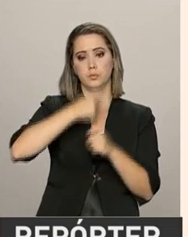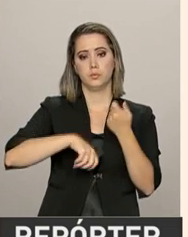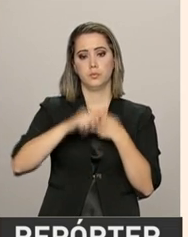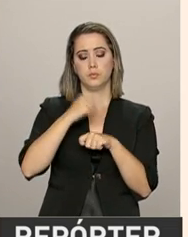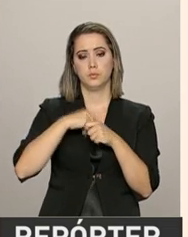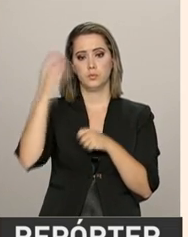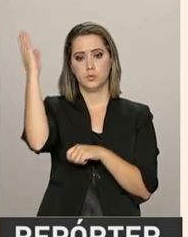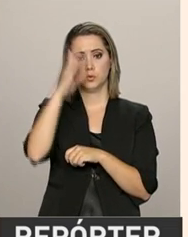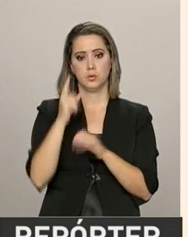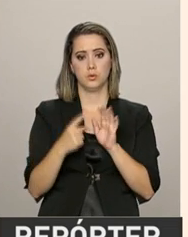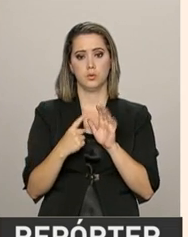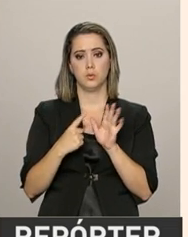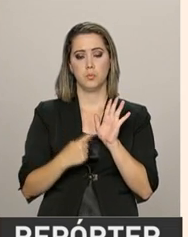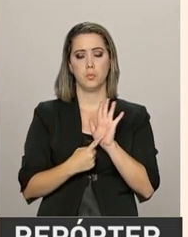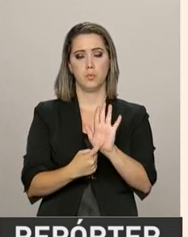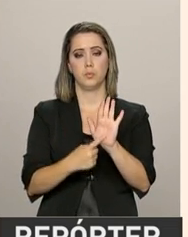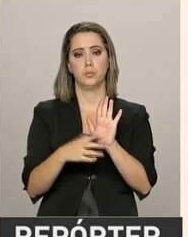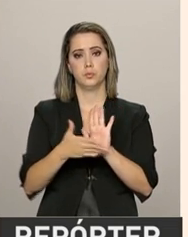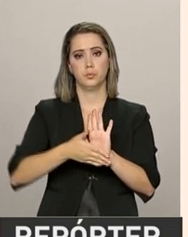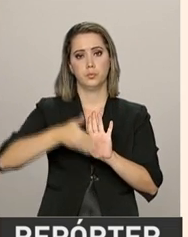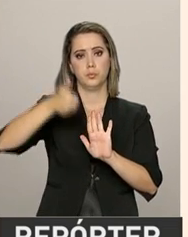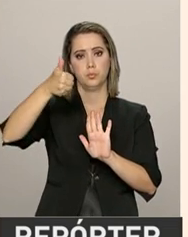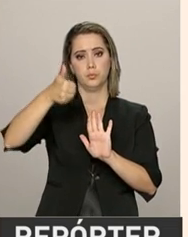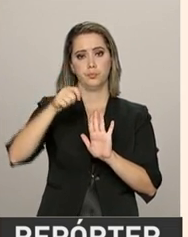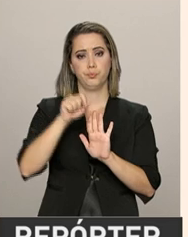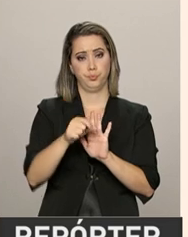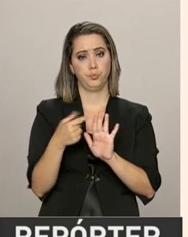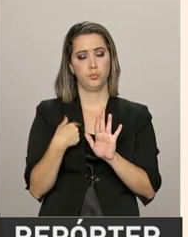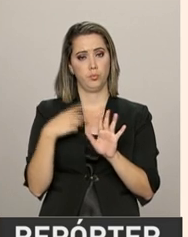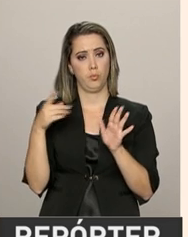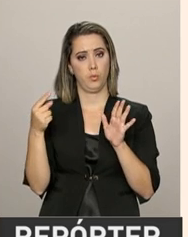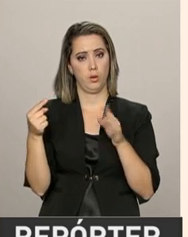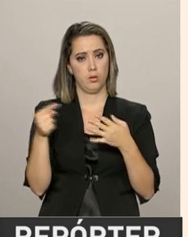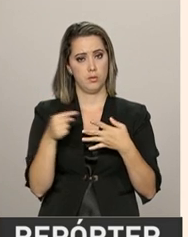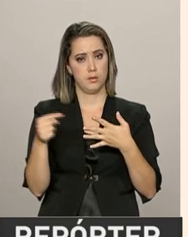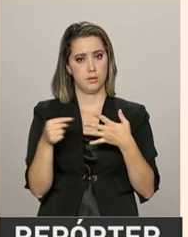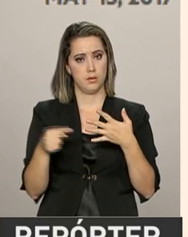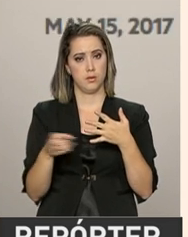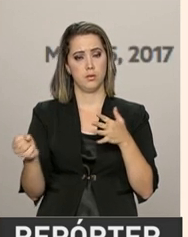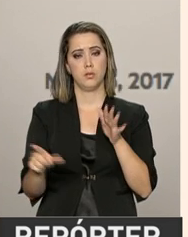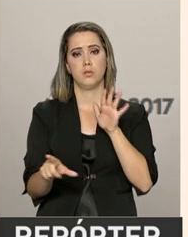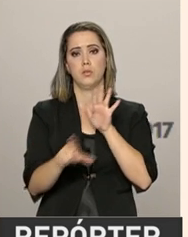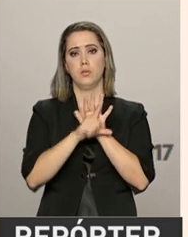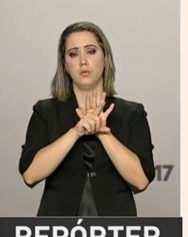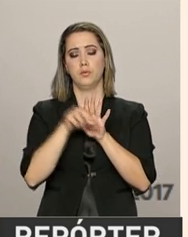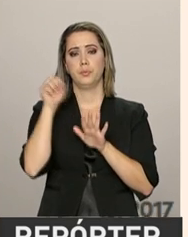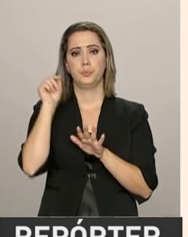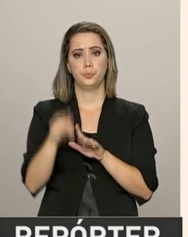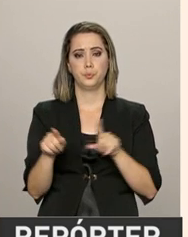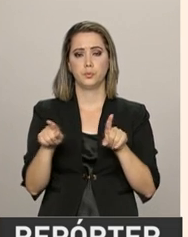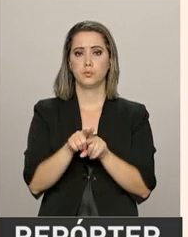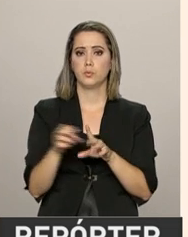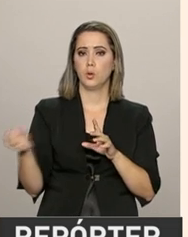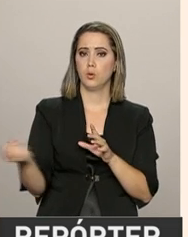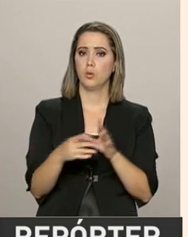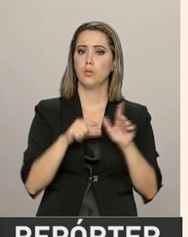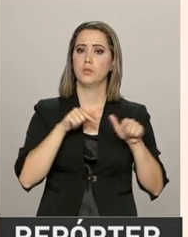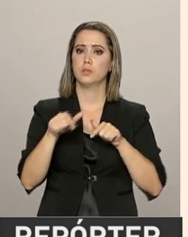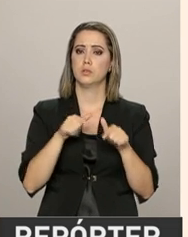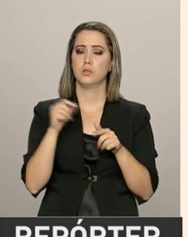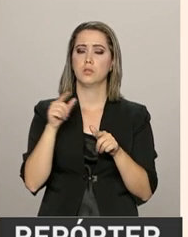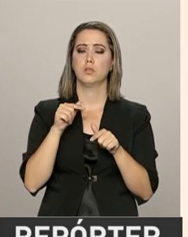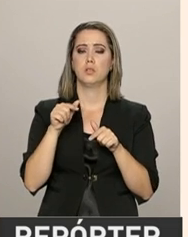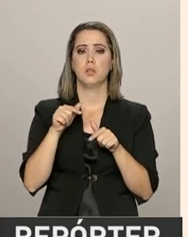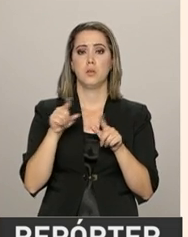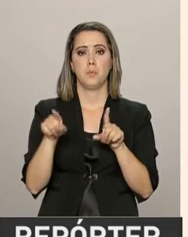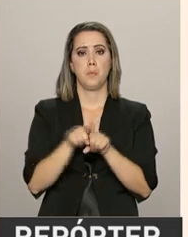brasileira dá sinais de melhora. O jornal cita a reforma da Previdência Social, a modernização das leis